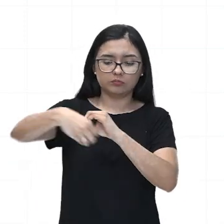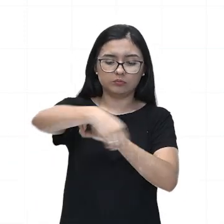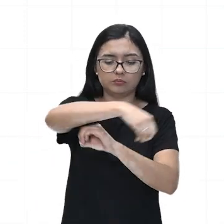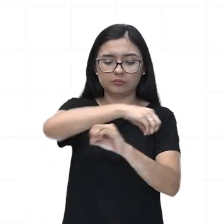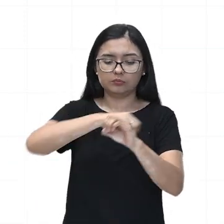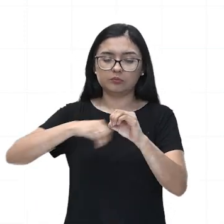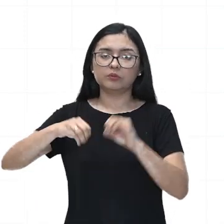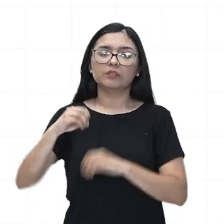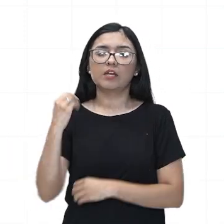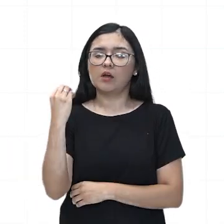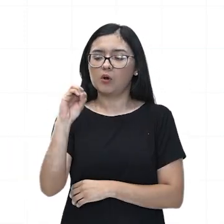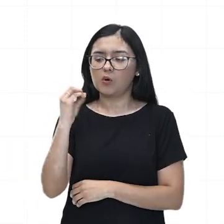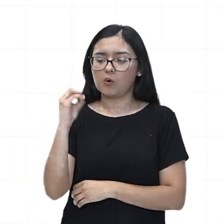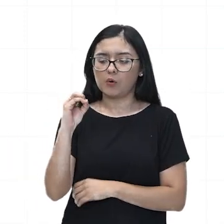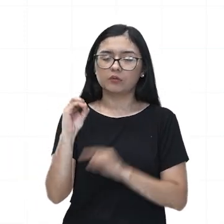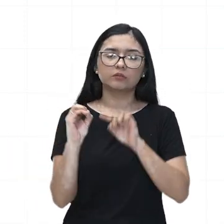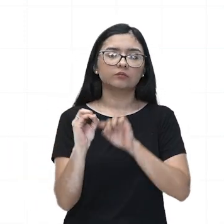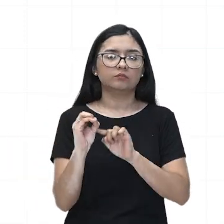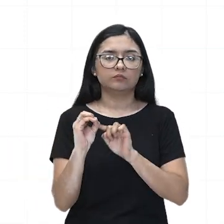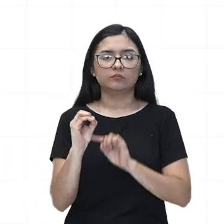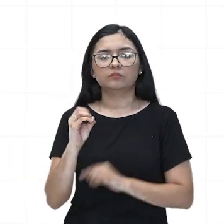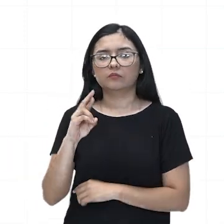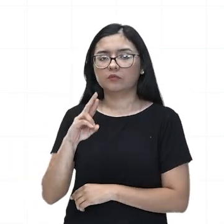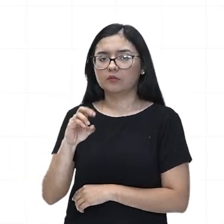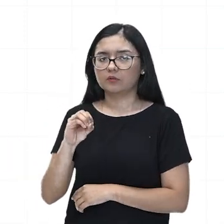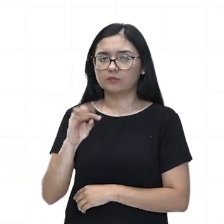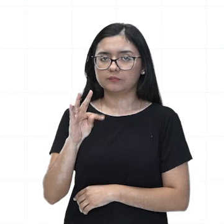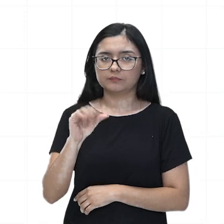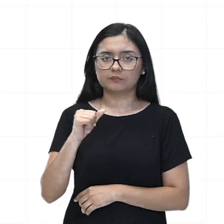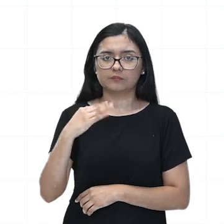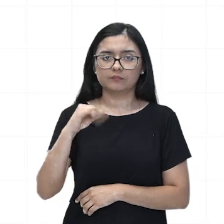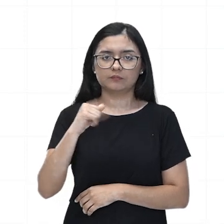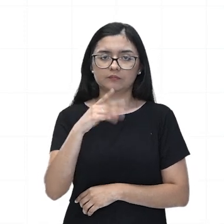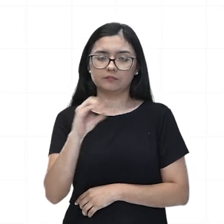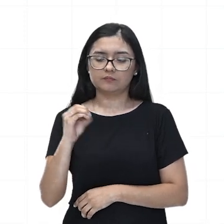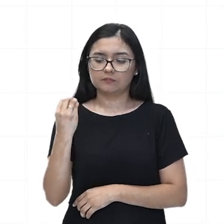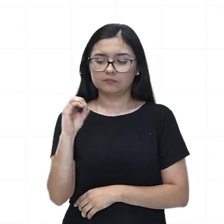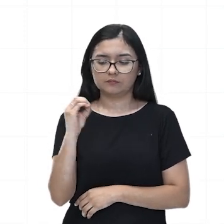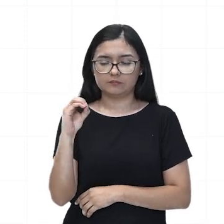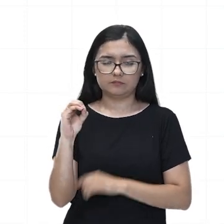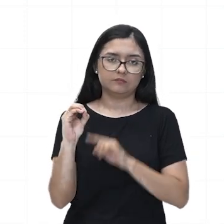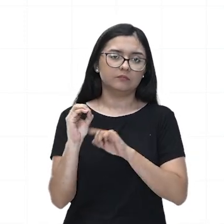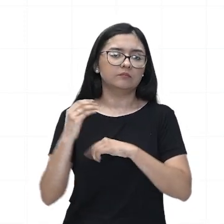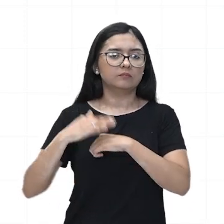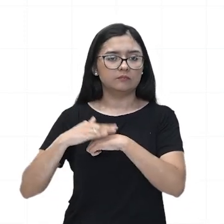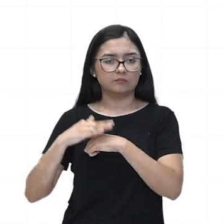a rotação é o movimento da Terra em torno do seu próprio eixo.